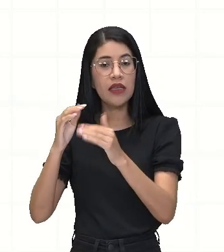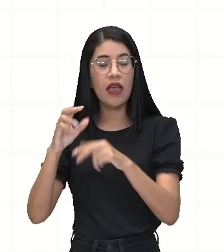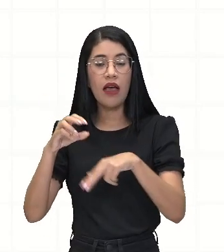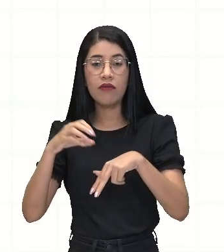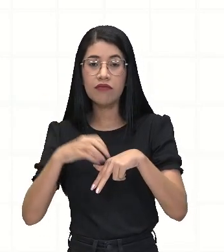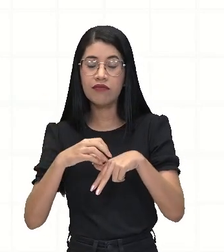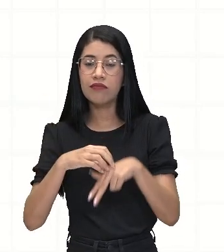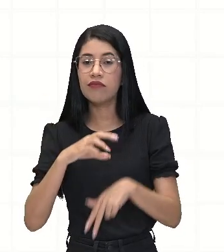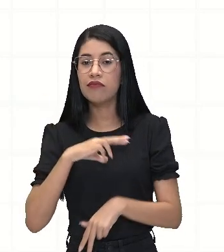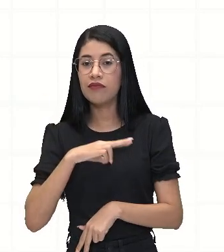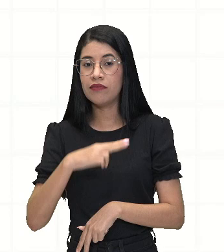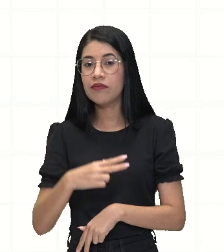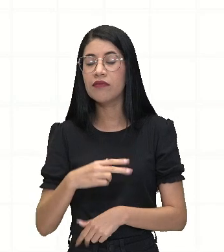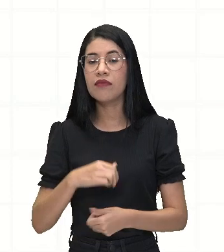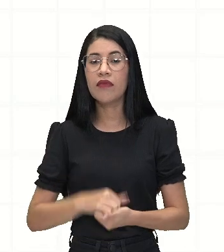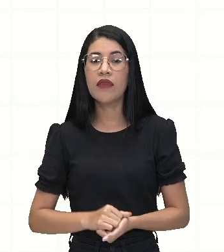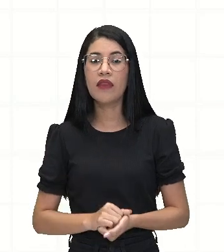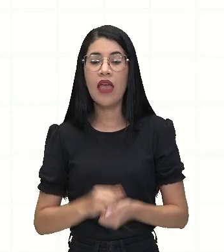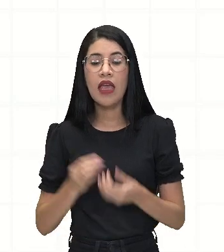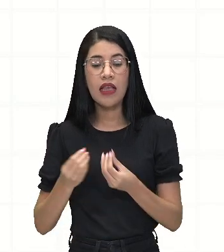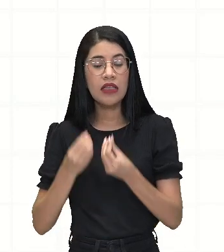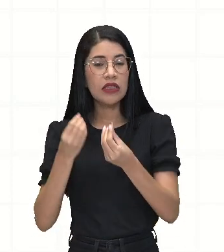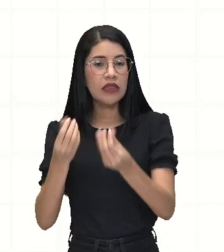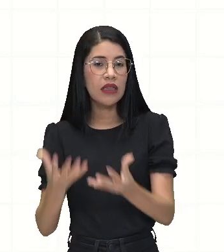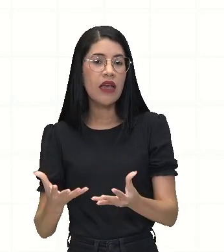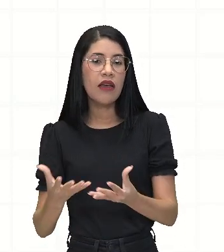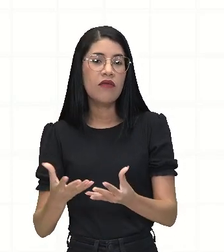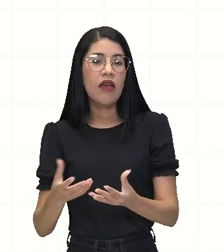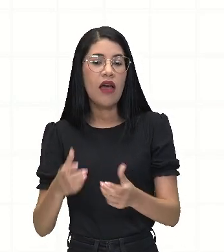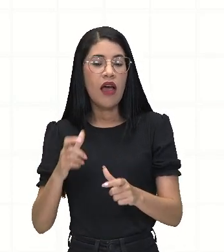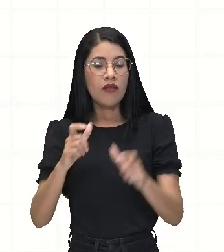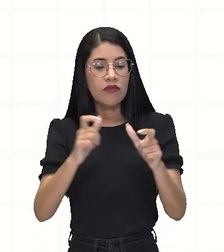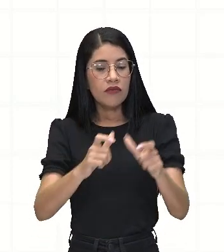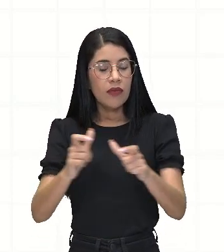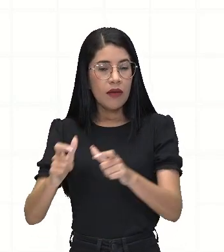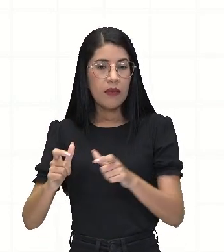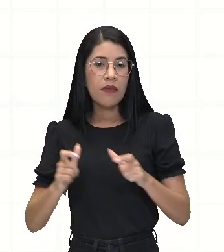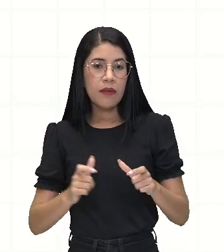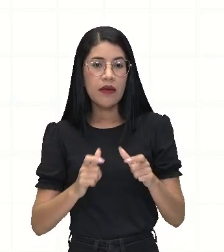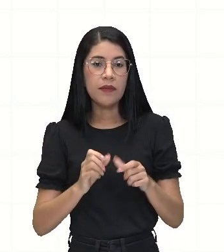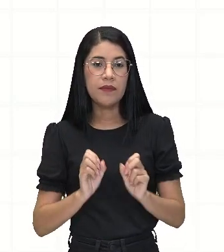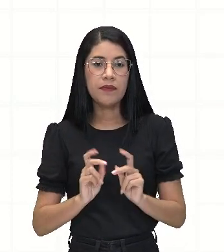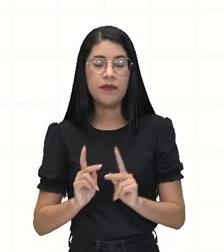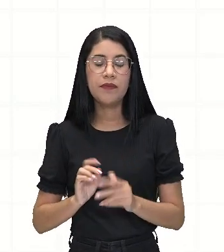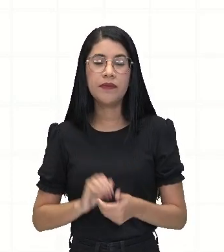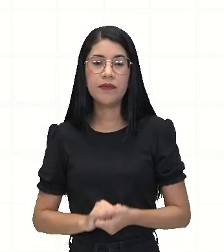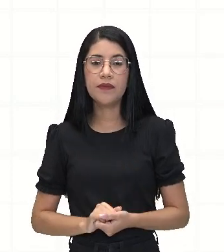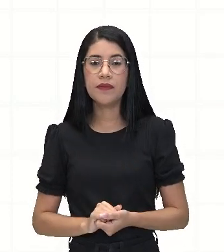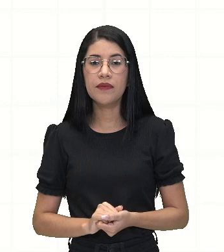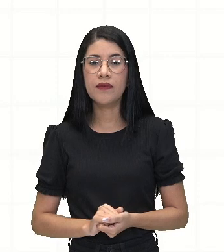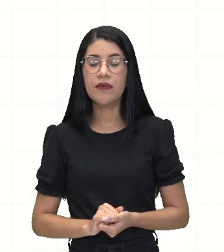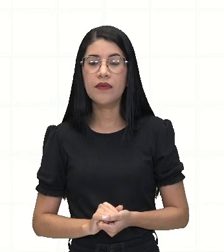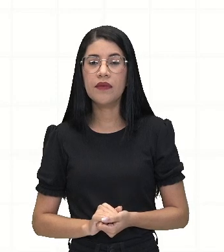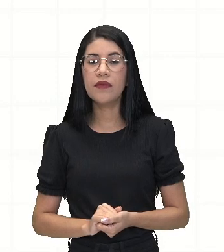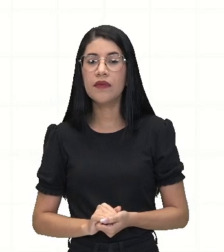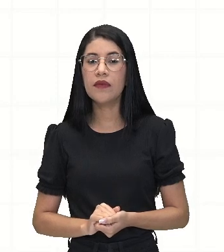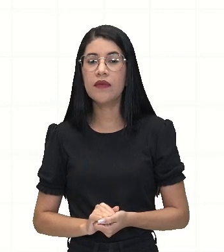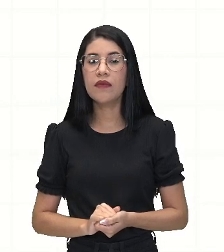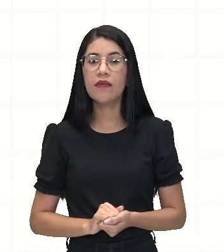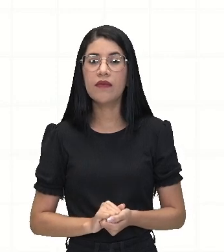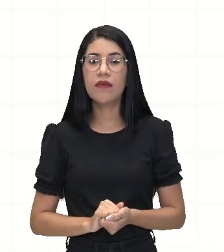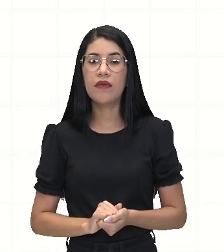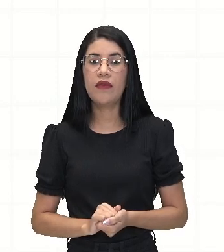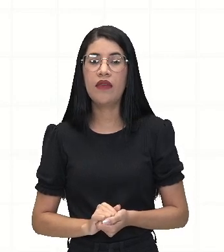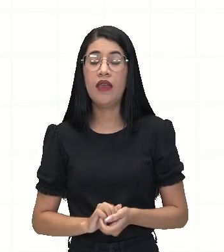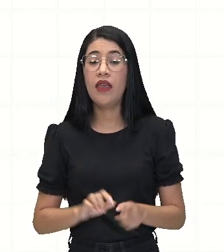Que fez aí essa doação, essa distribuição aos donatários, certo? E as capitanias